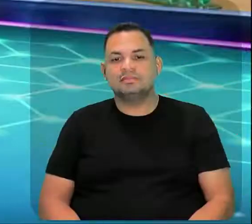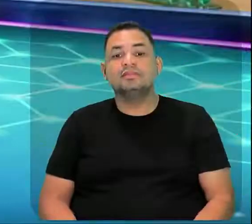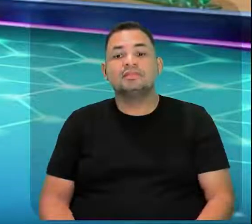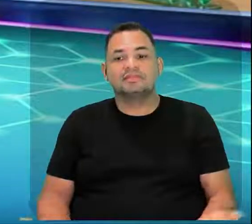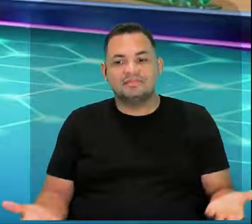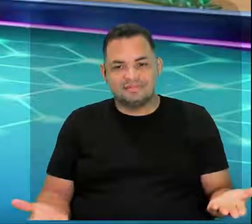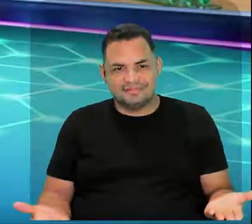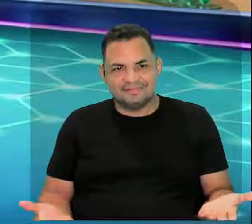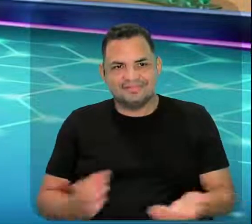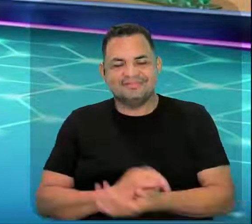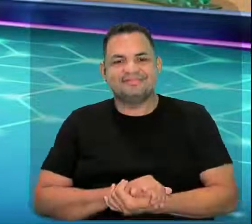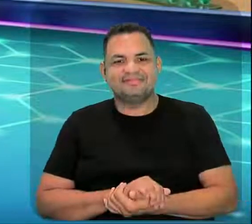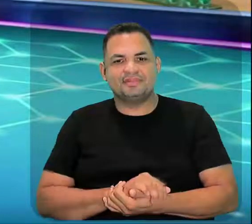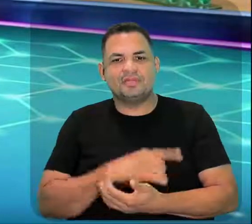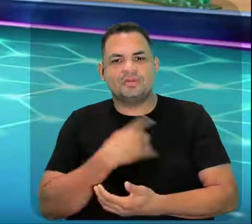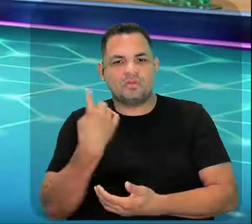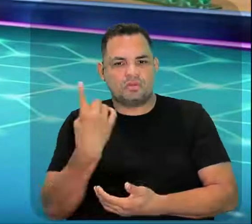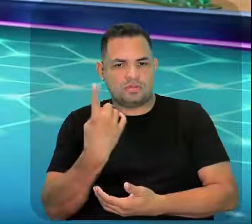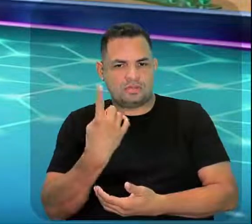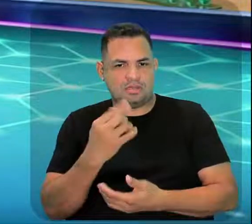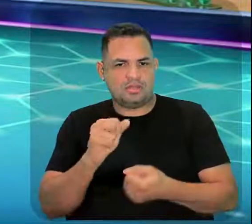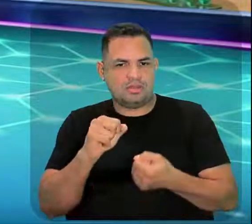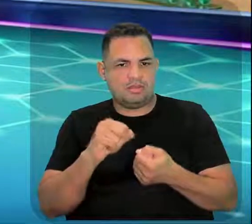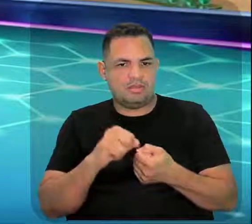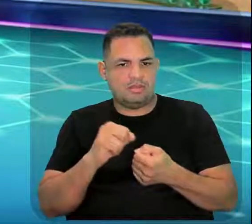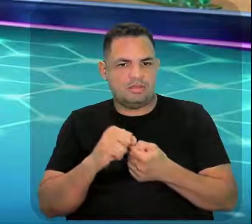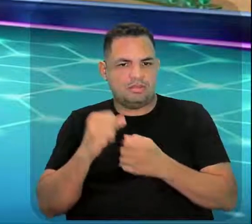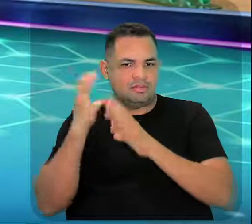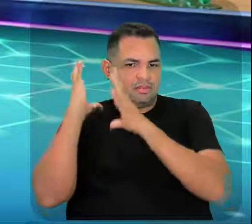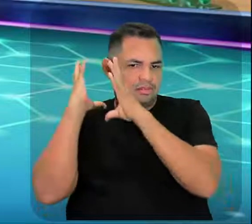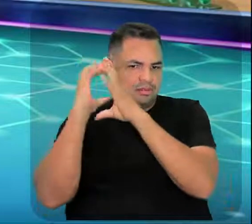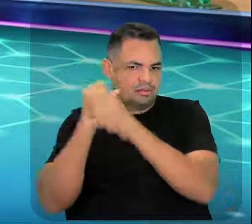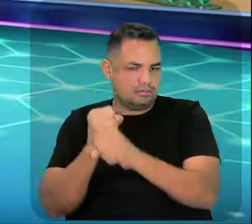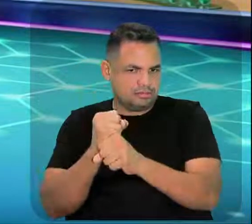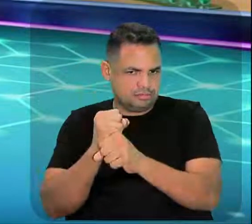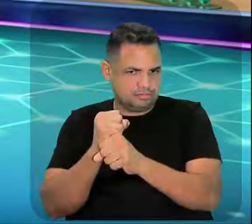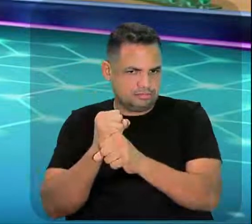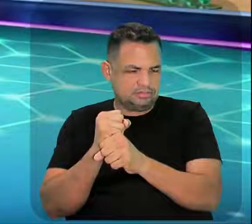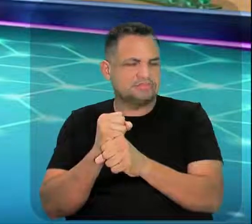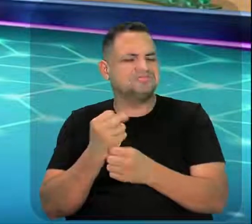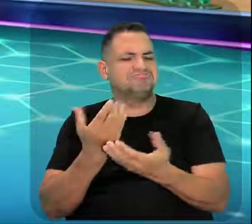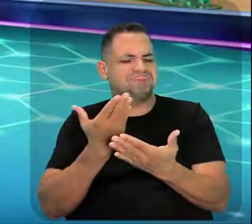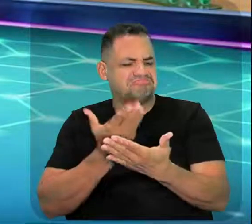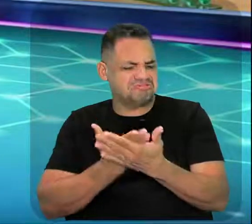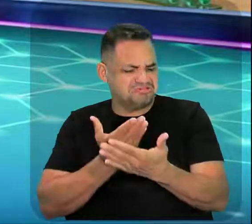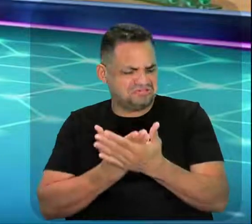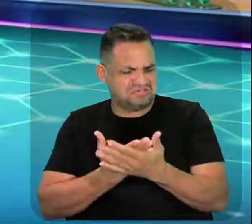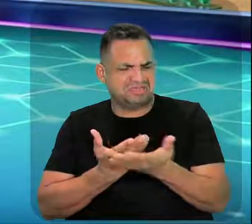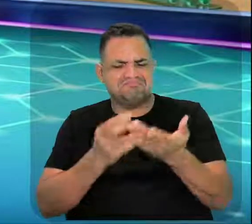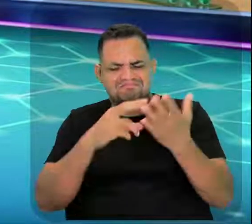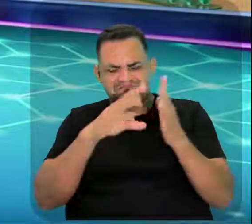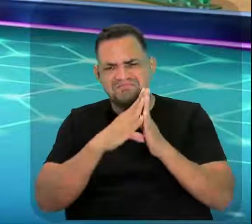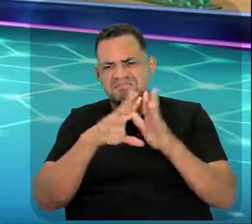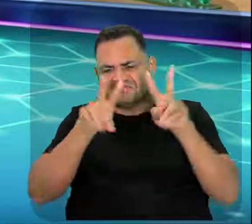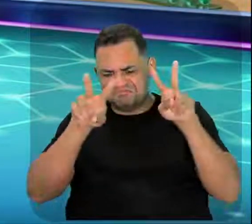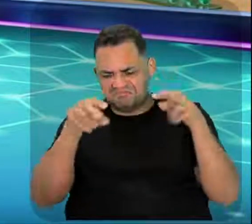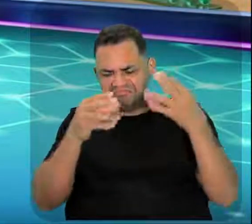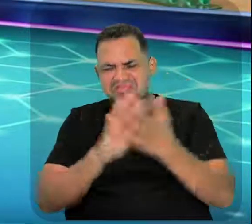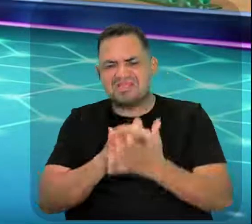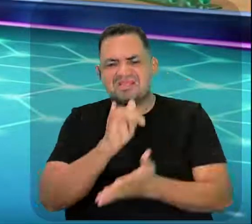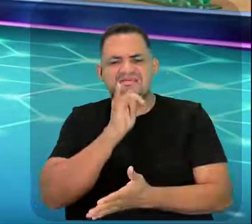Então, pessoal, nós agora vamos fazer a nossa pequena revisão. A gente viu bastante coisas,